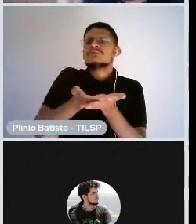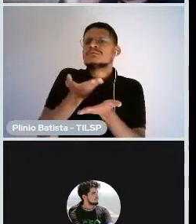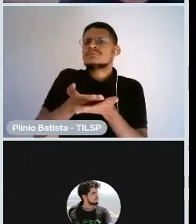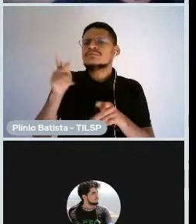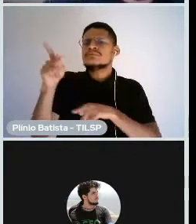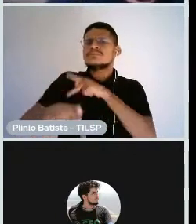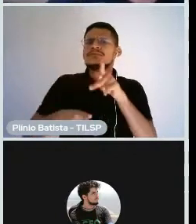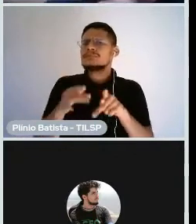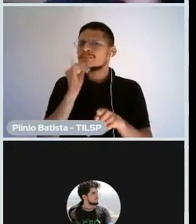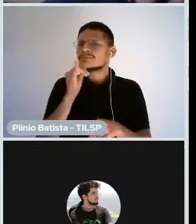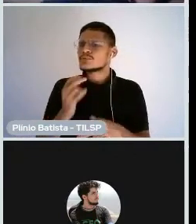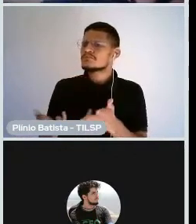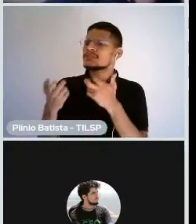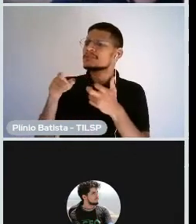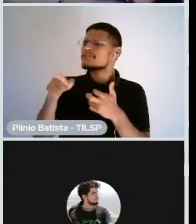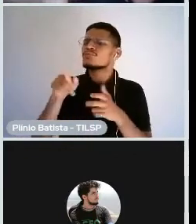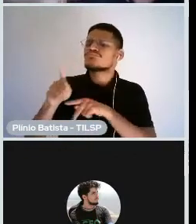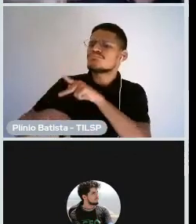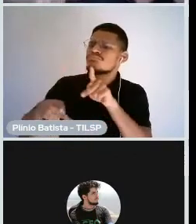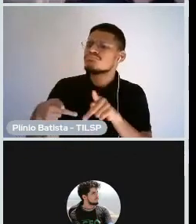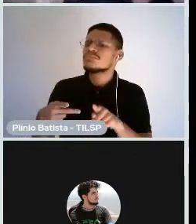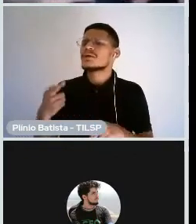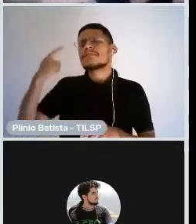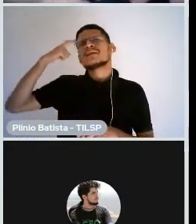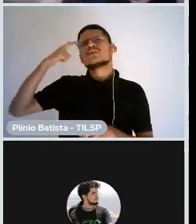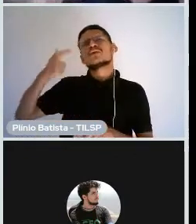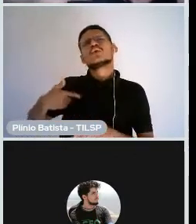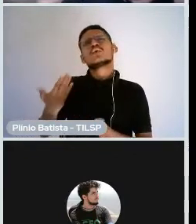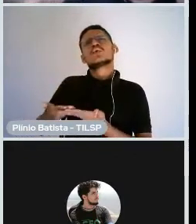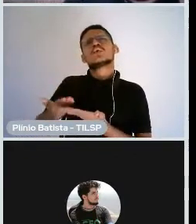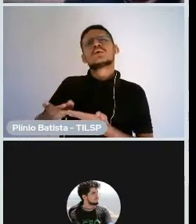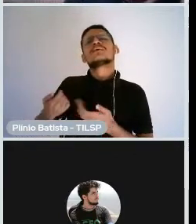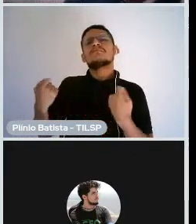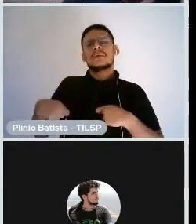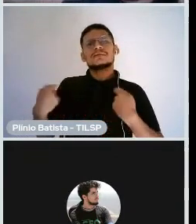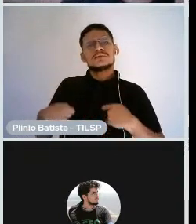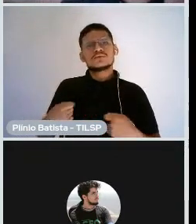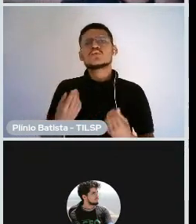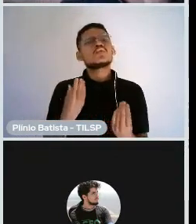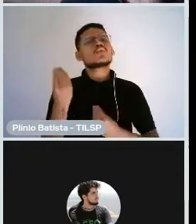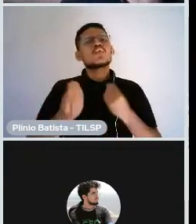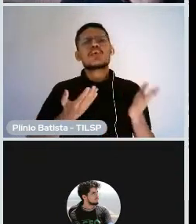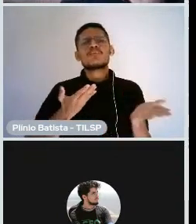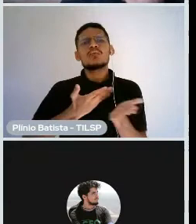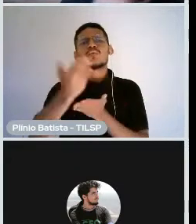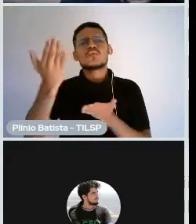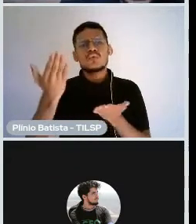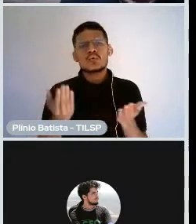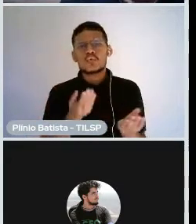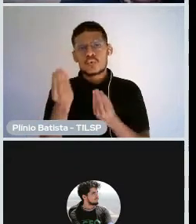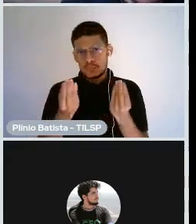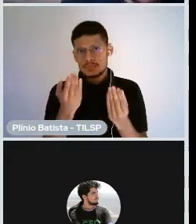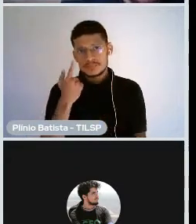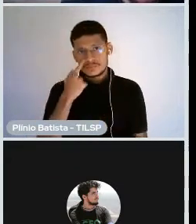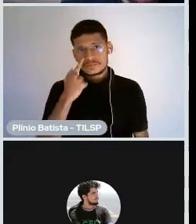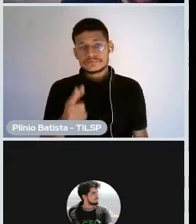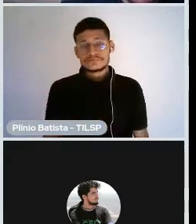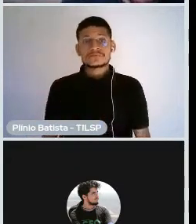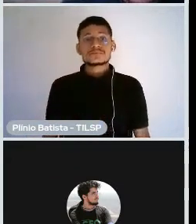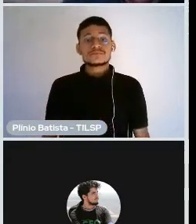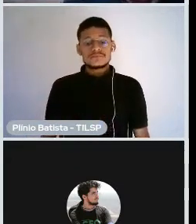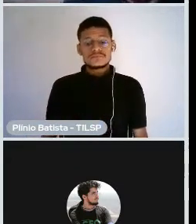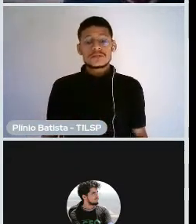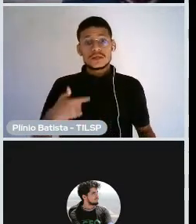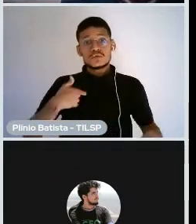falou, poxa, eu preciso estudar isso. Por quê? Como? De onde veio isso, né? E aí a gente começa